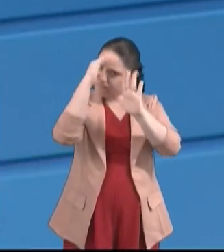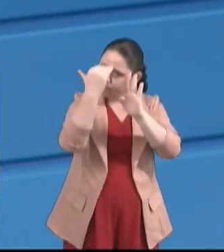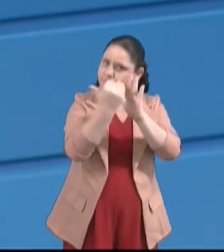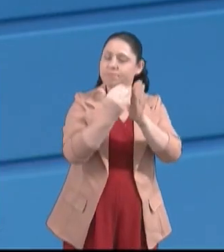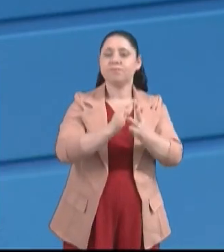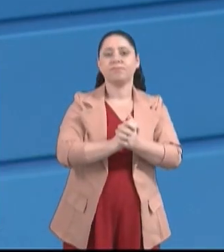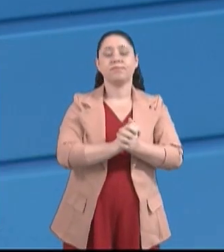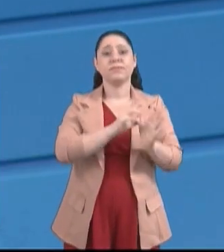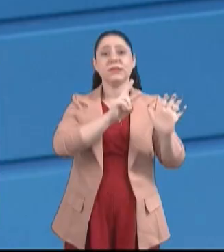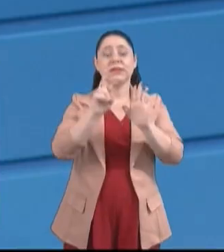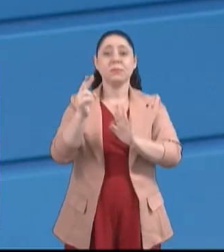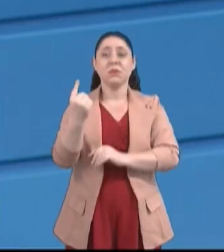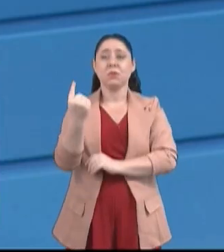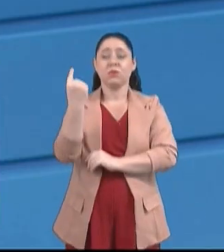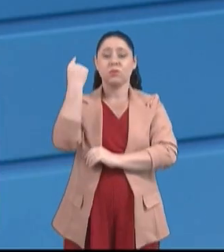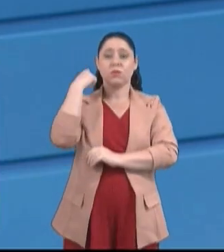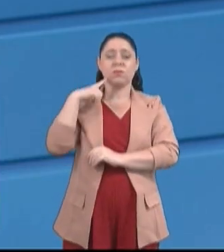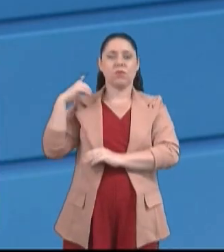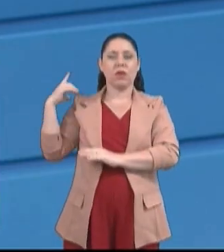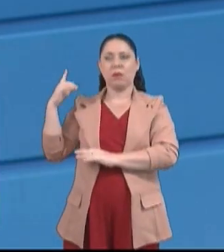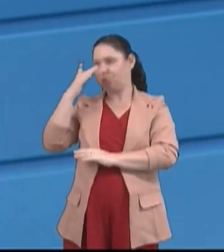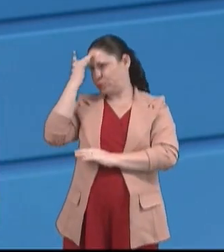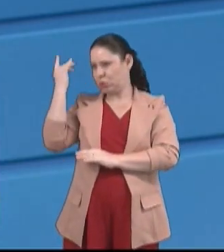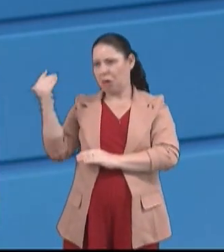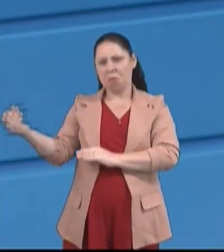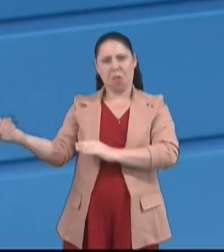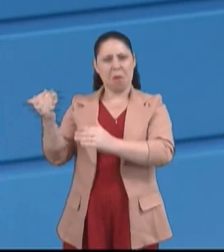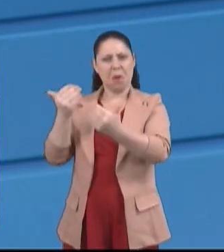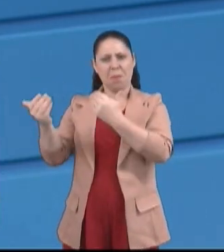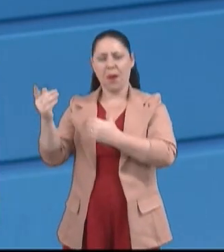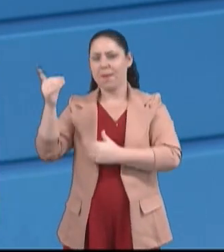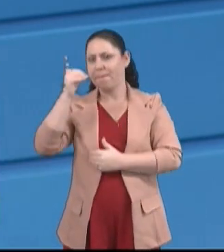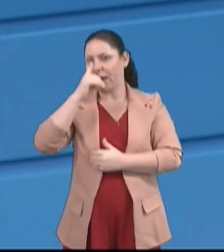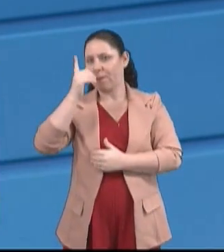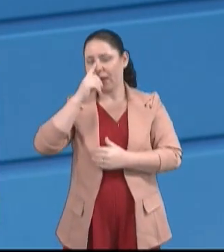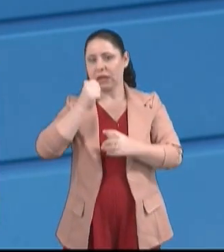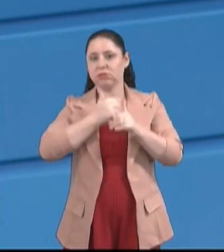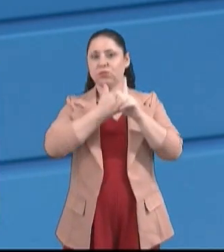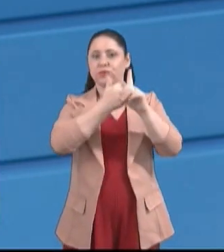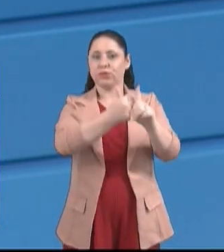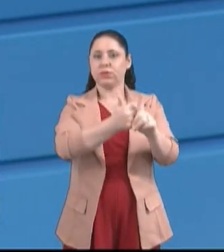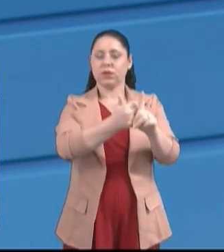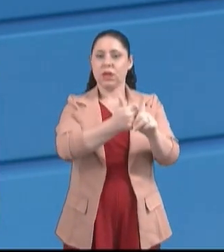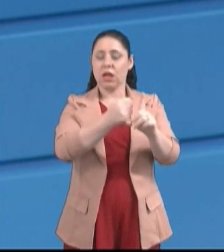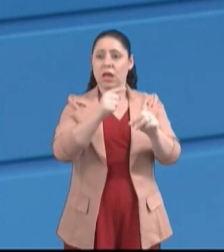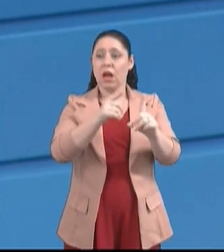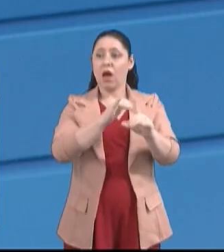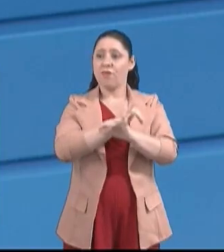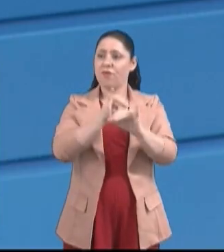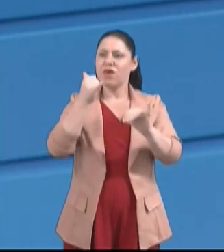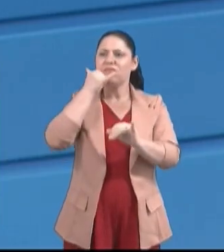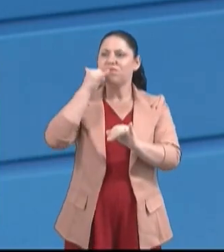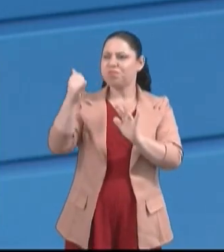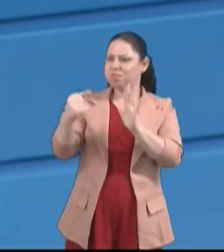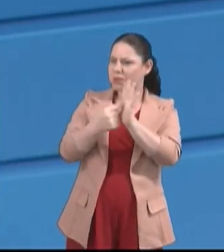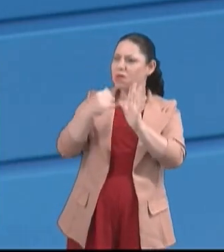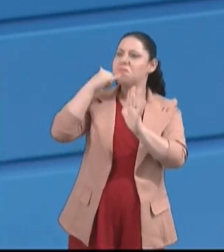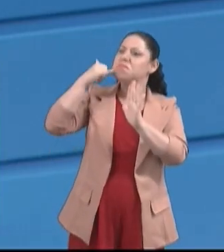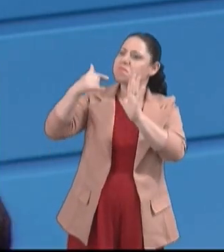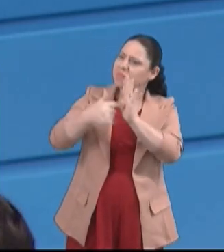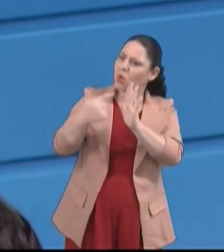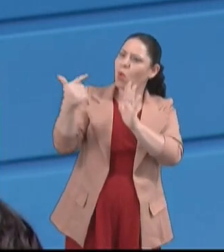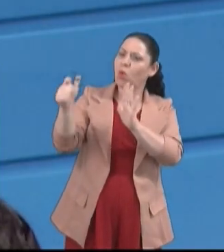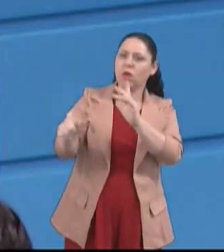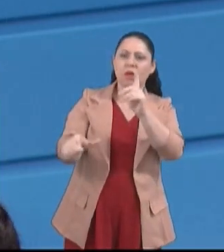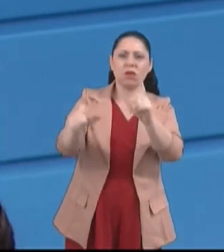Na semana passada, nós recebemos aqui na casa mães atípicas que estavam denunciando que